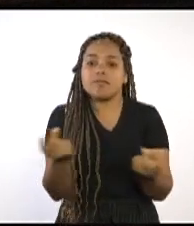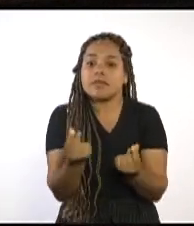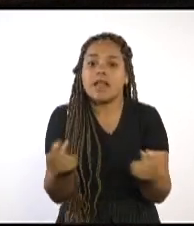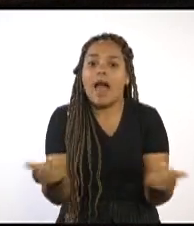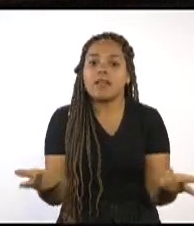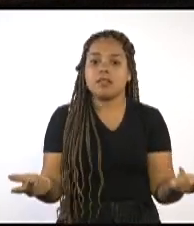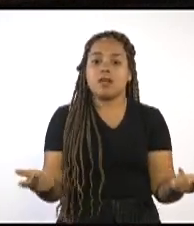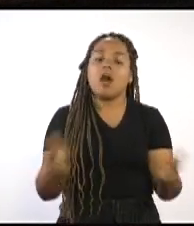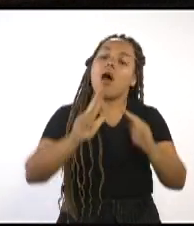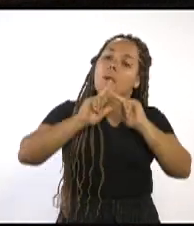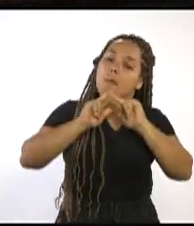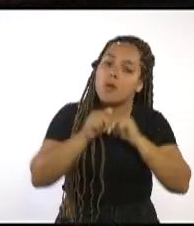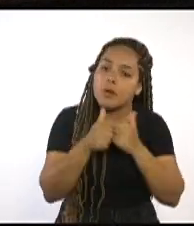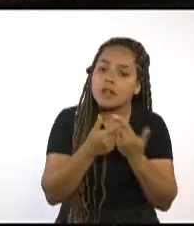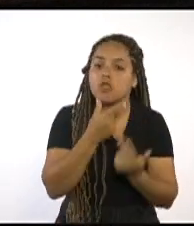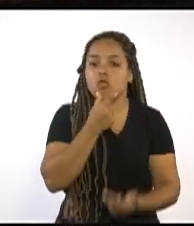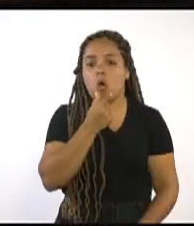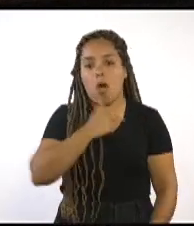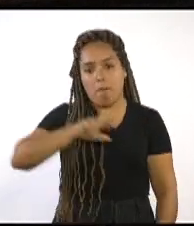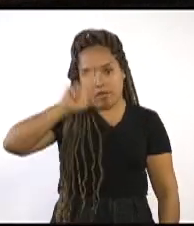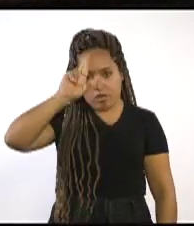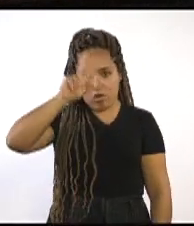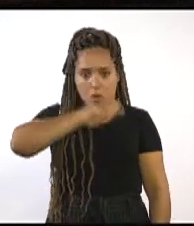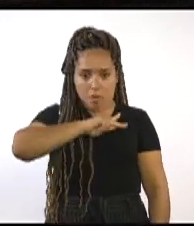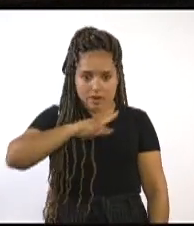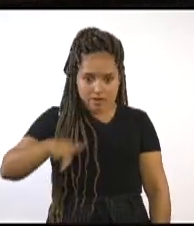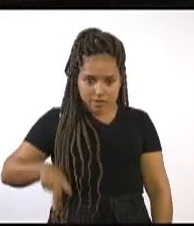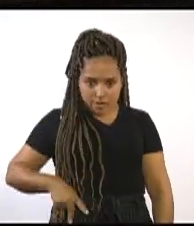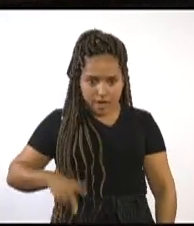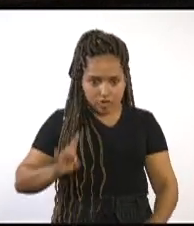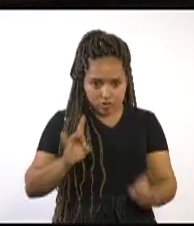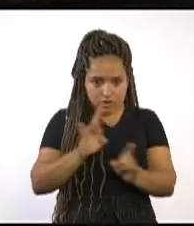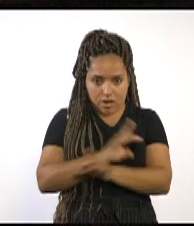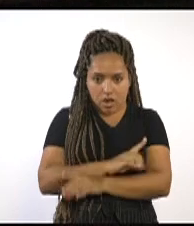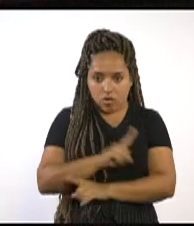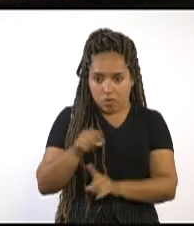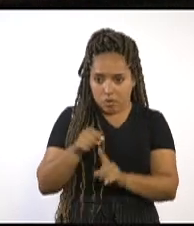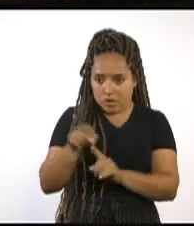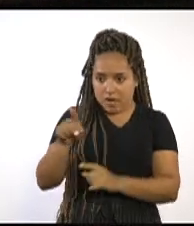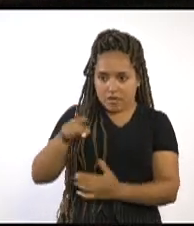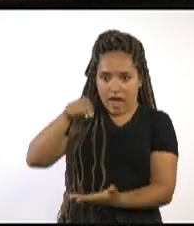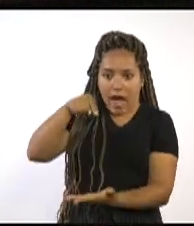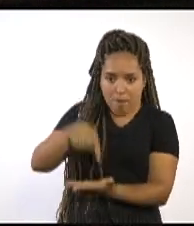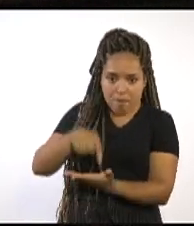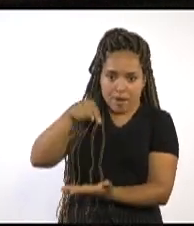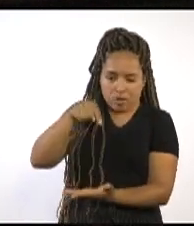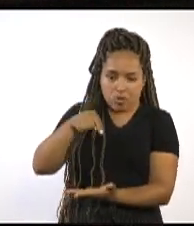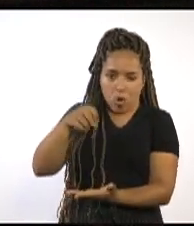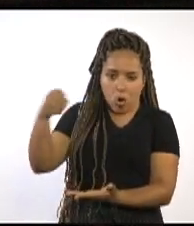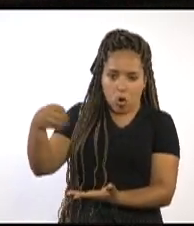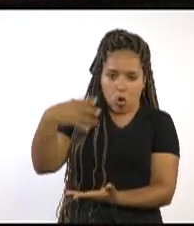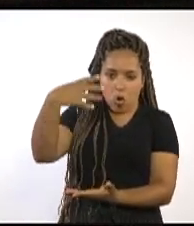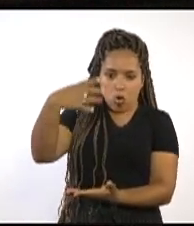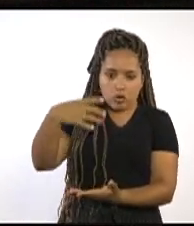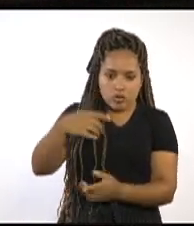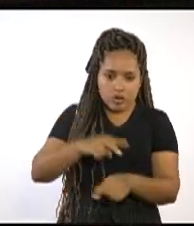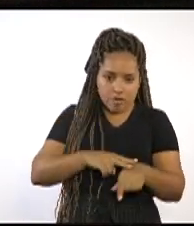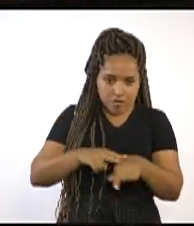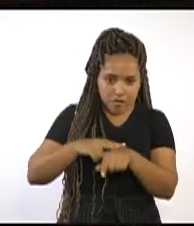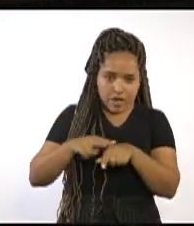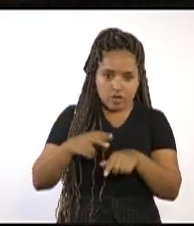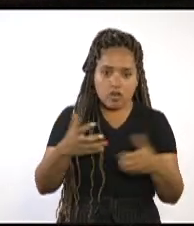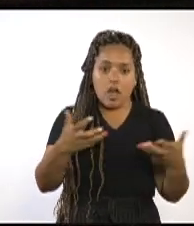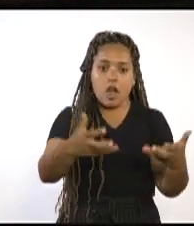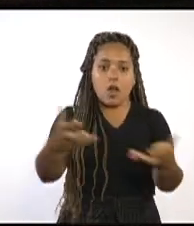senhor presidente, encerrando, já que Vossa Excelência apertou aqui a luz verde, eu queria deixar